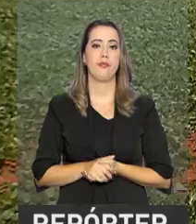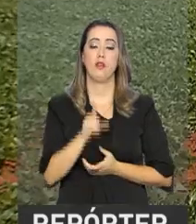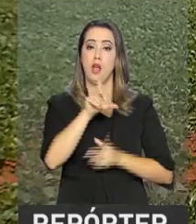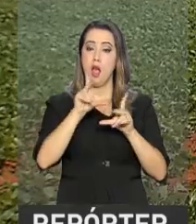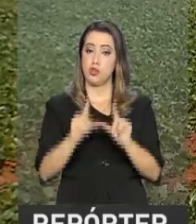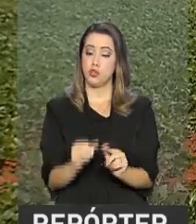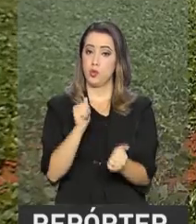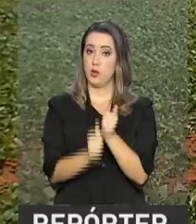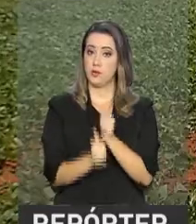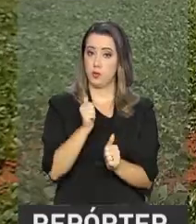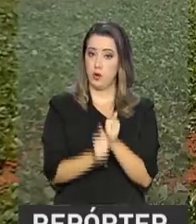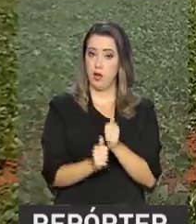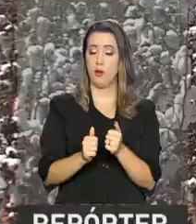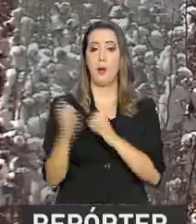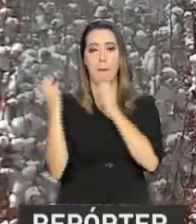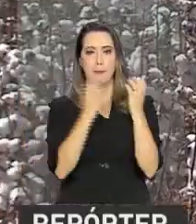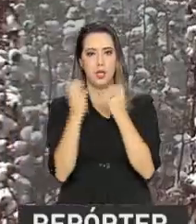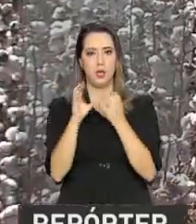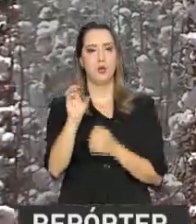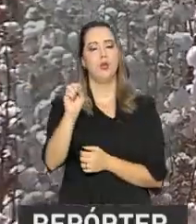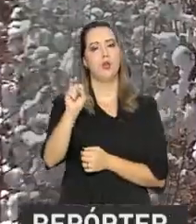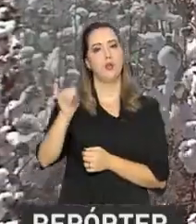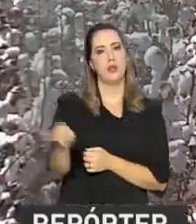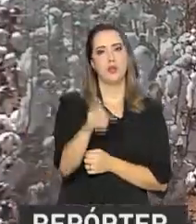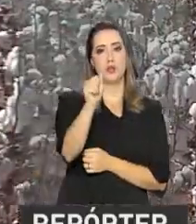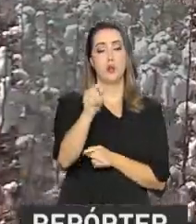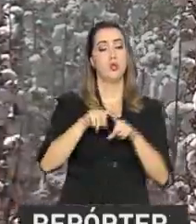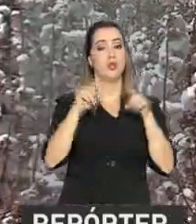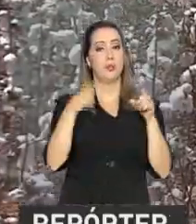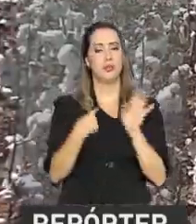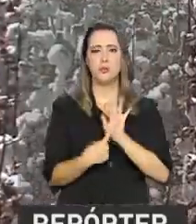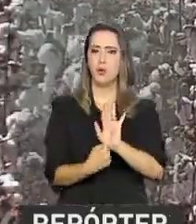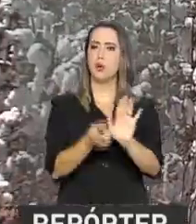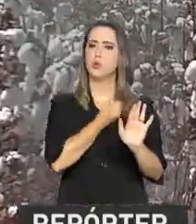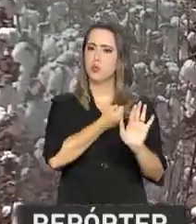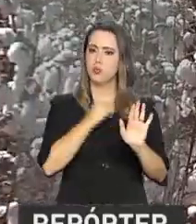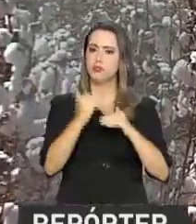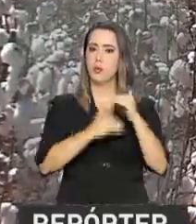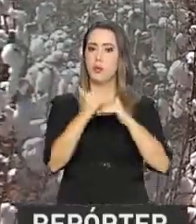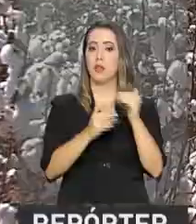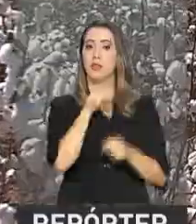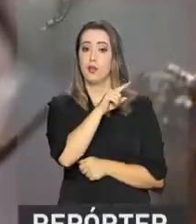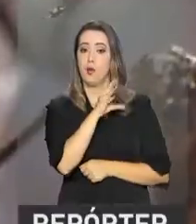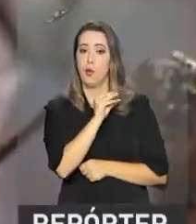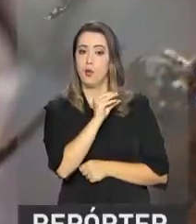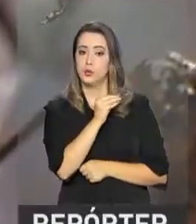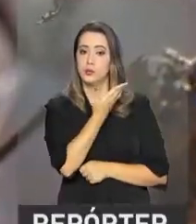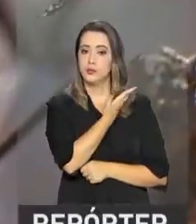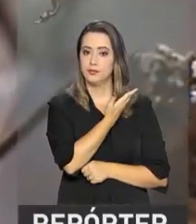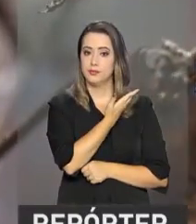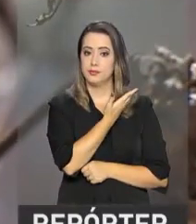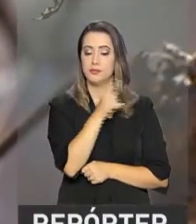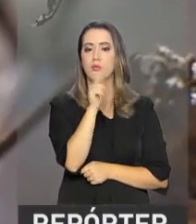do arroz milho e soja os números apontam um aumento na produção de algodão segundo a conab o algodão